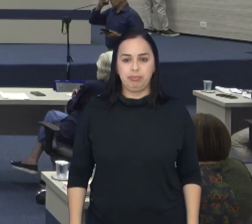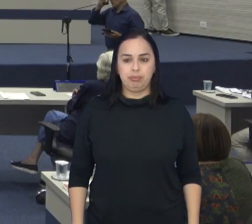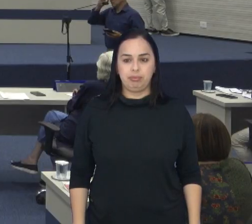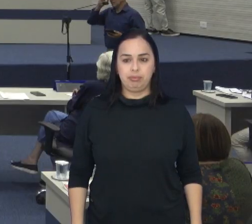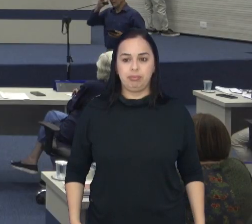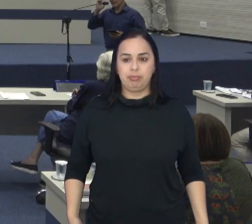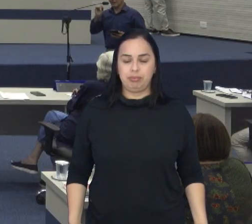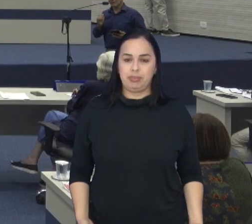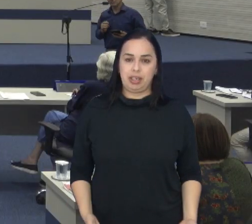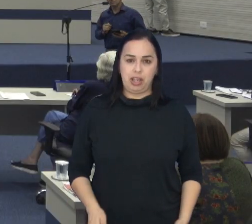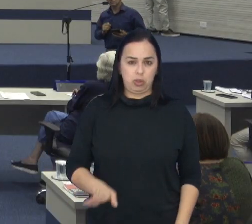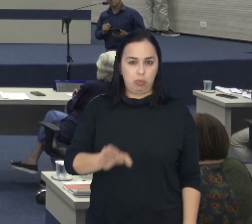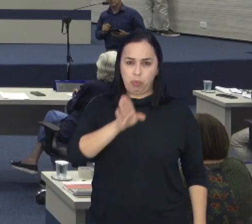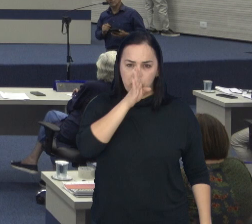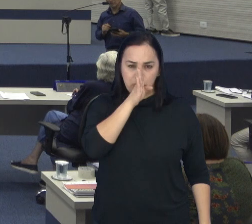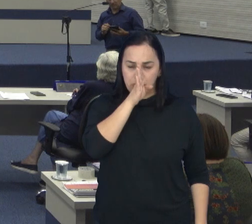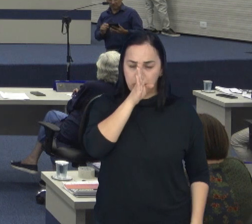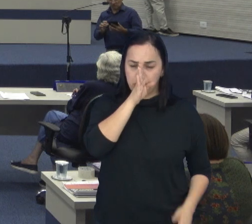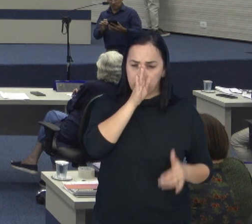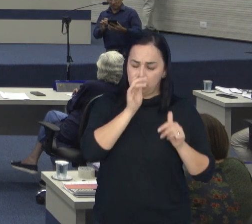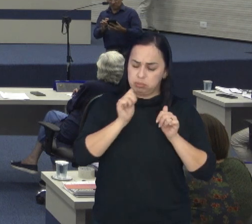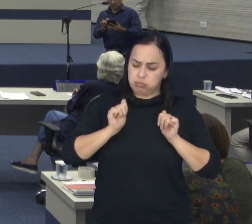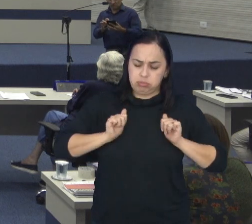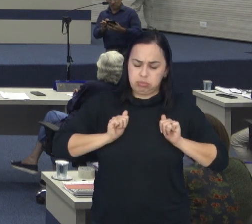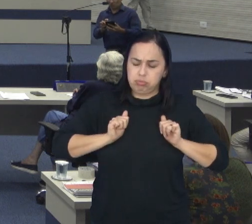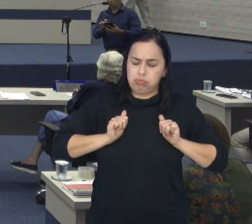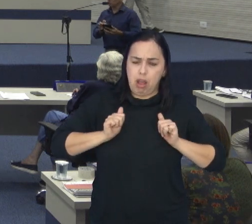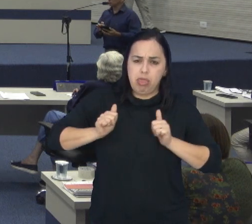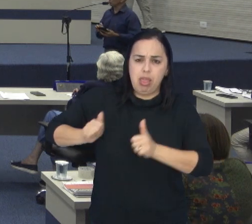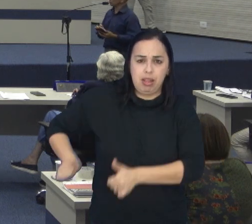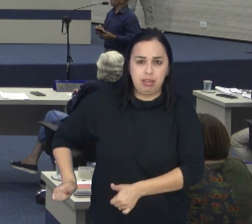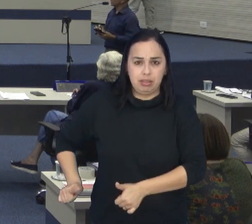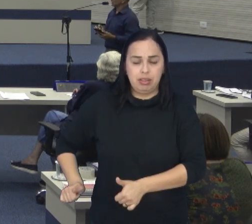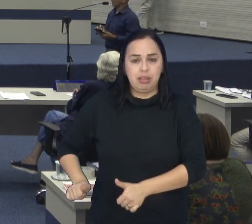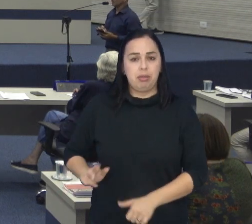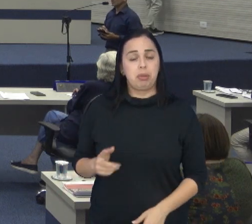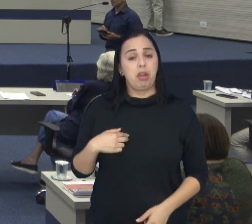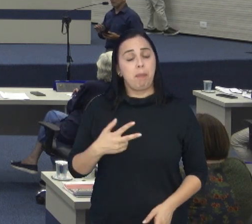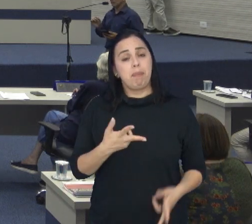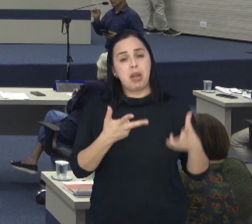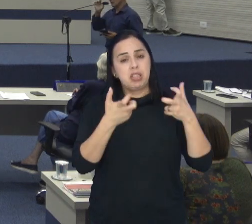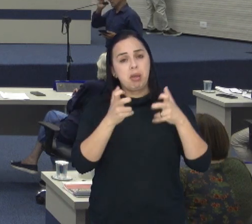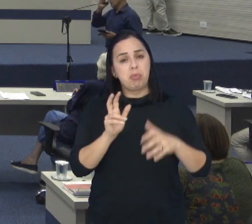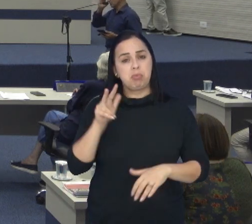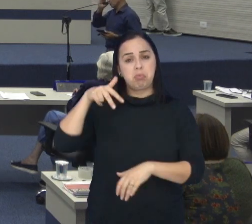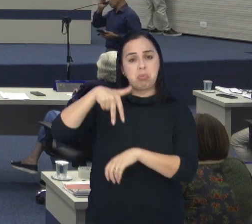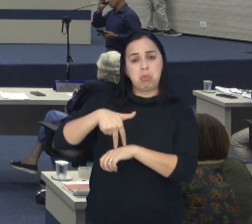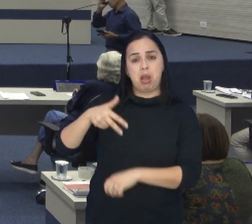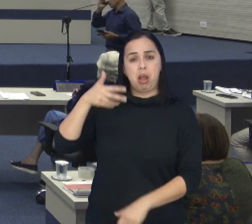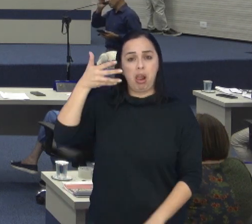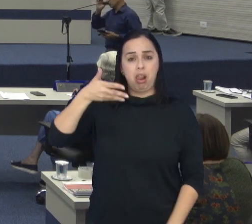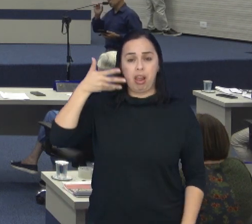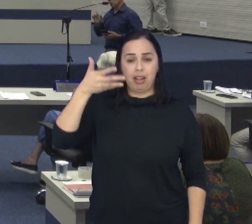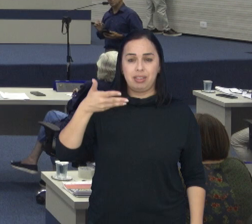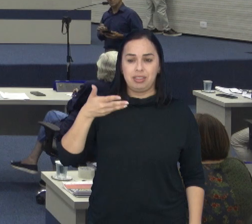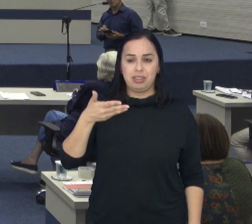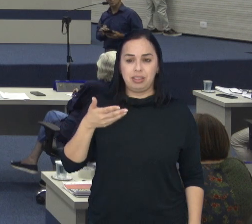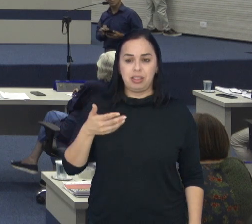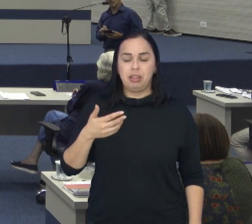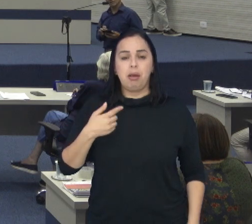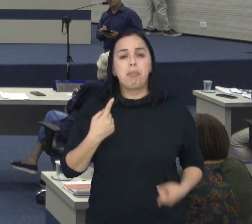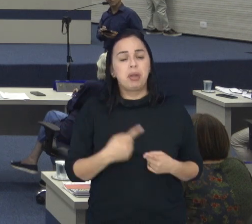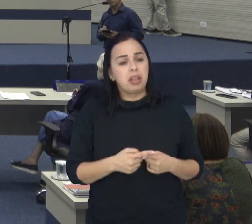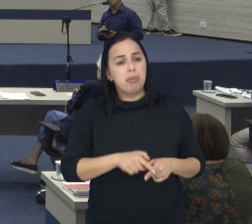Eu não vou mais me calar diante de algum discurso nessa casa, só porque eu tenho pessoas que eu